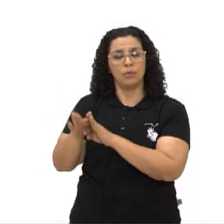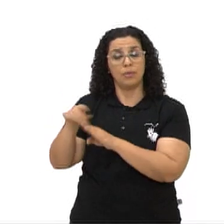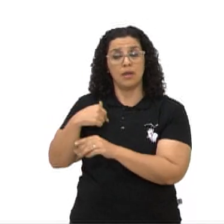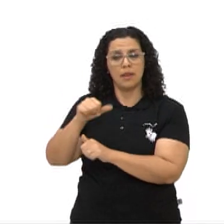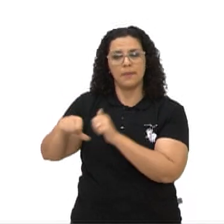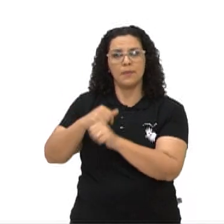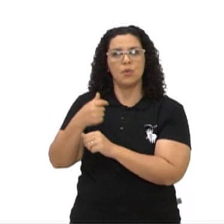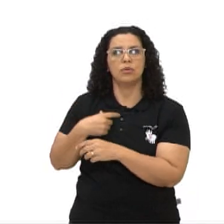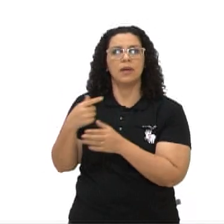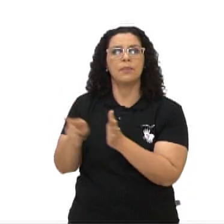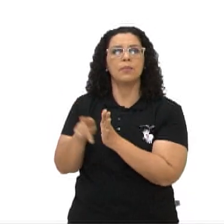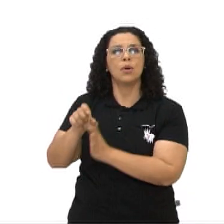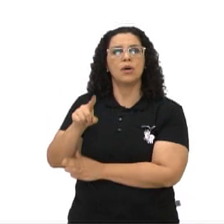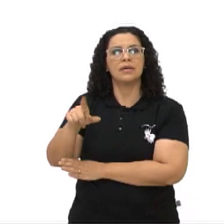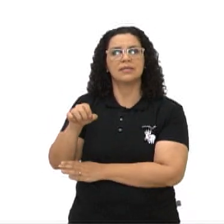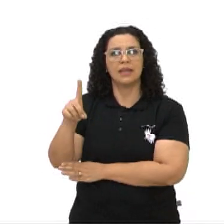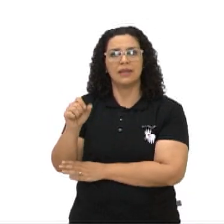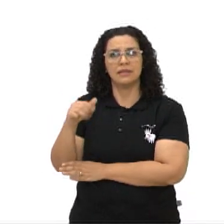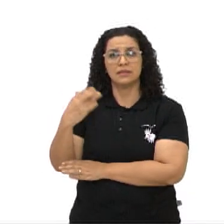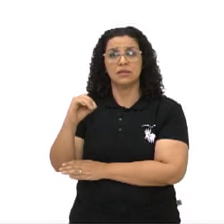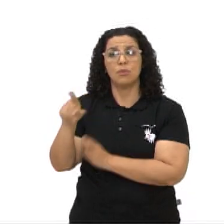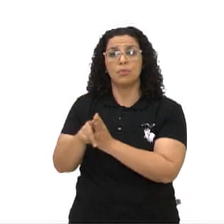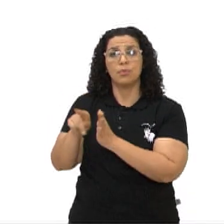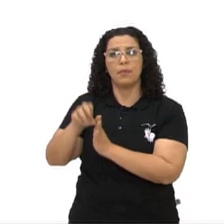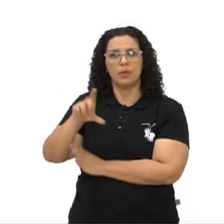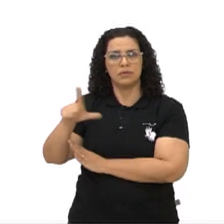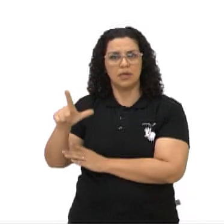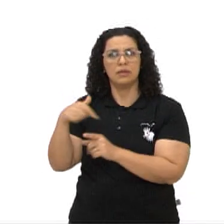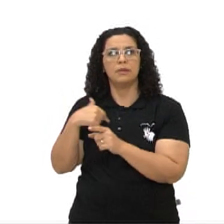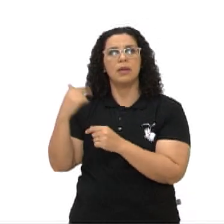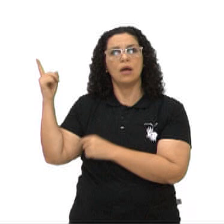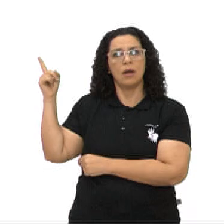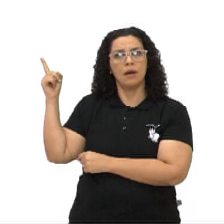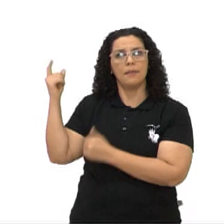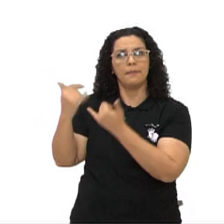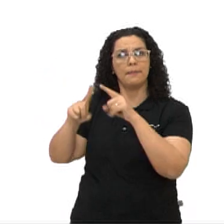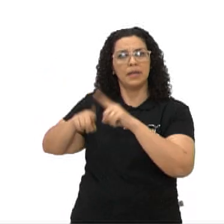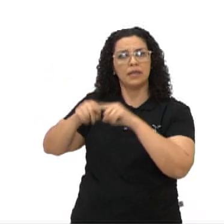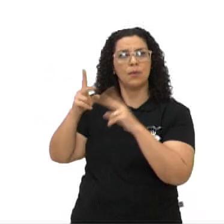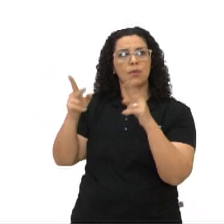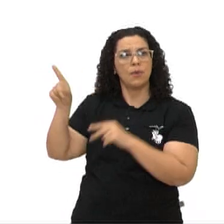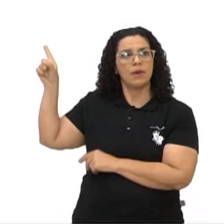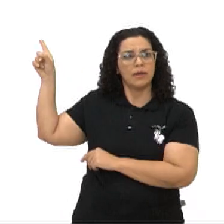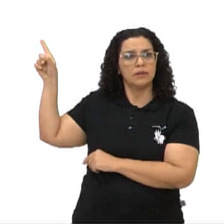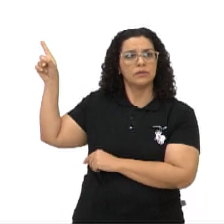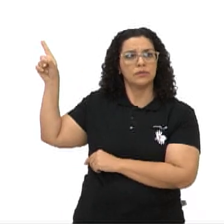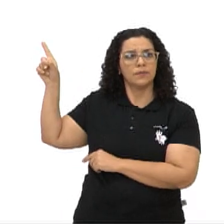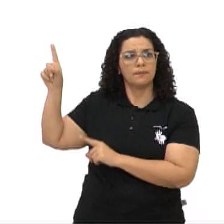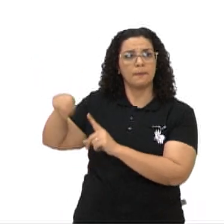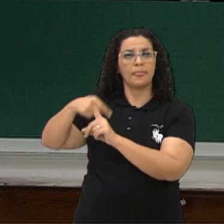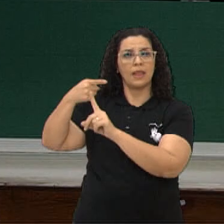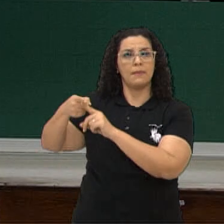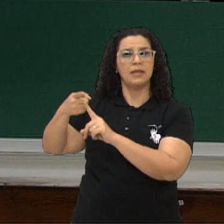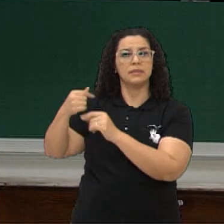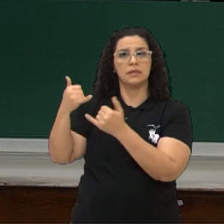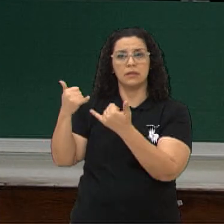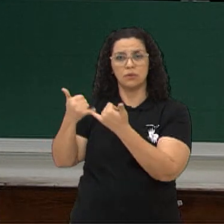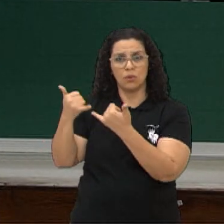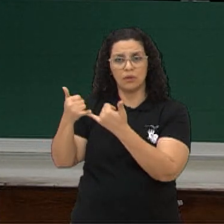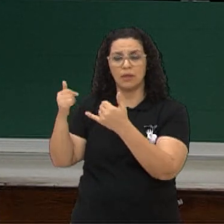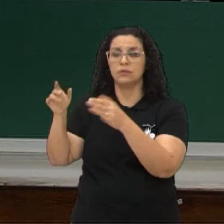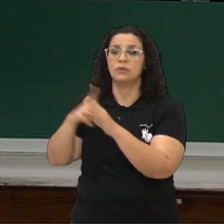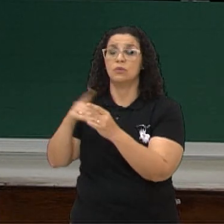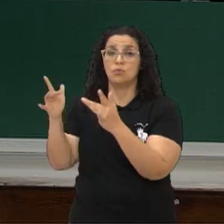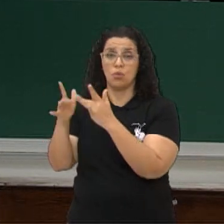reação de oxidação do cloro e o aparato semelhante a esse aqui. E aí no polo positivo vai se aproximar o cloro